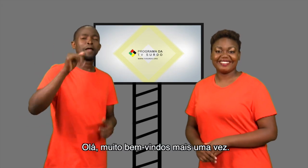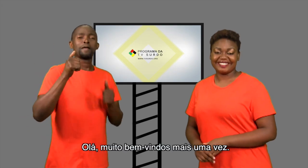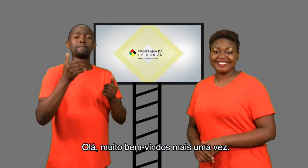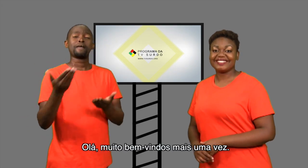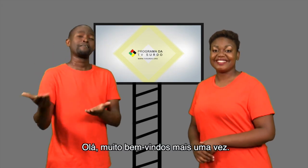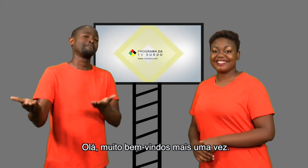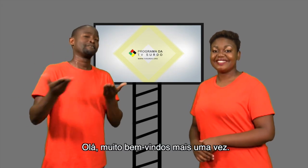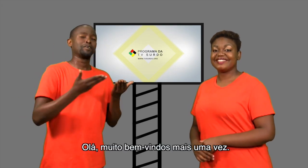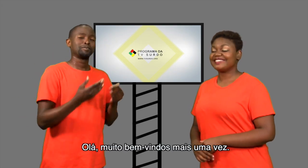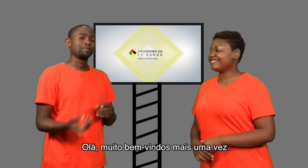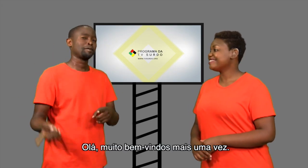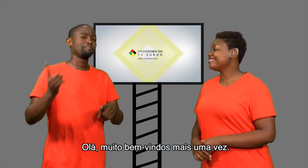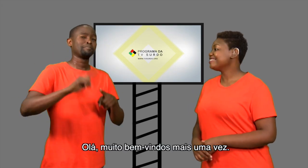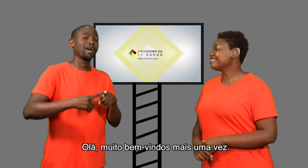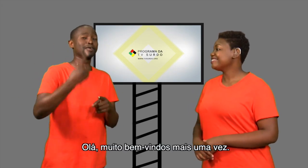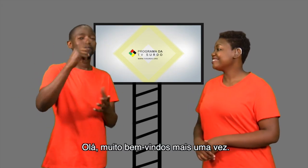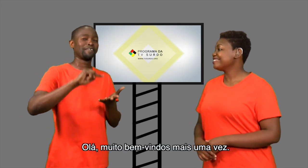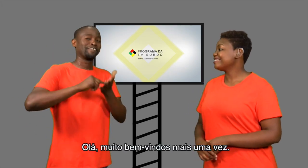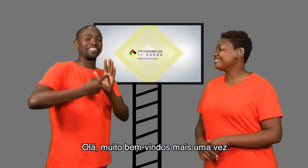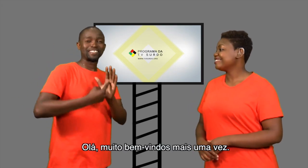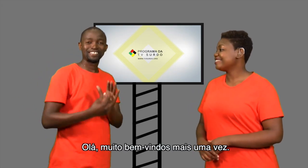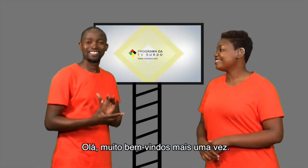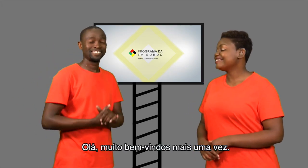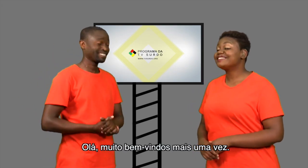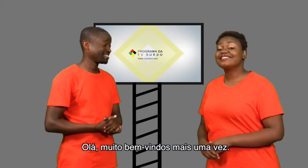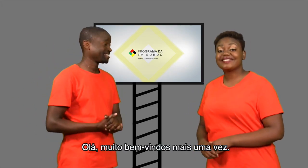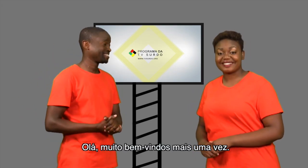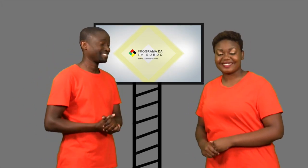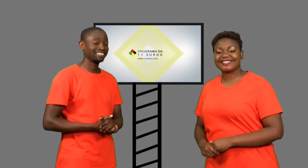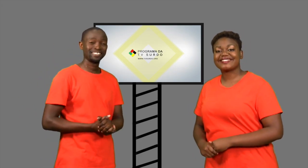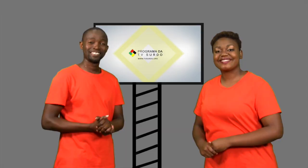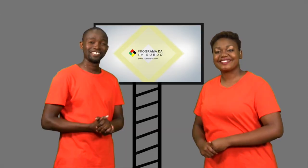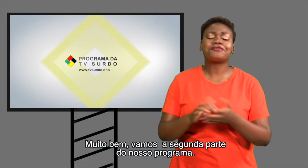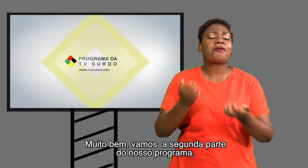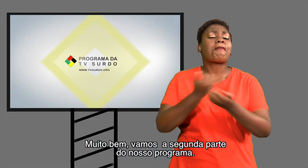Olá, muito bem-vindos mais uma vez.